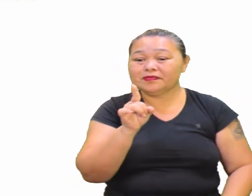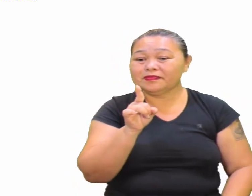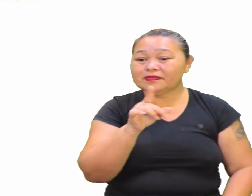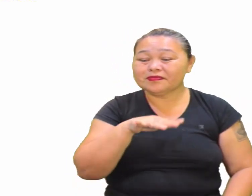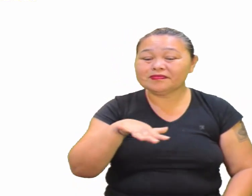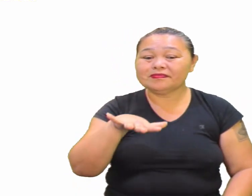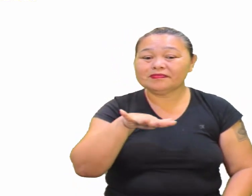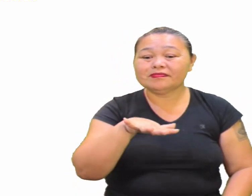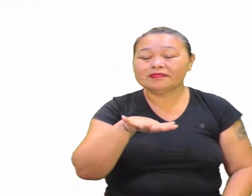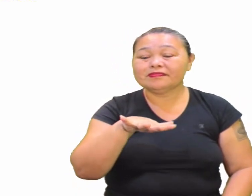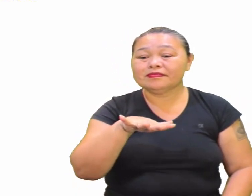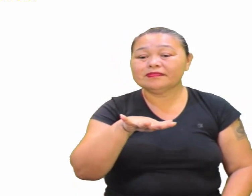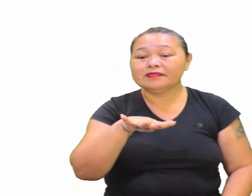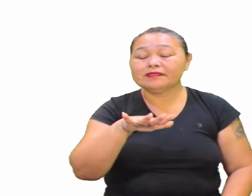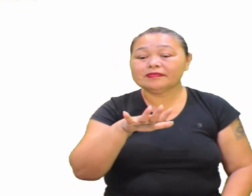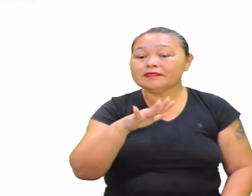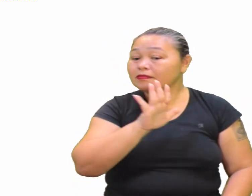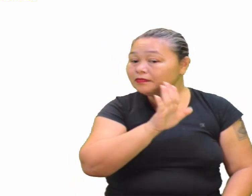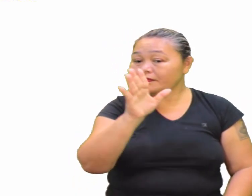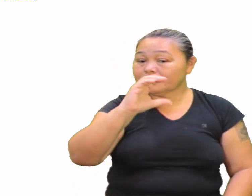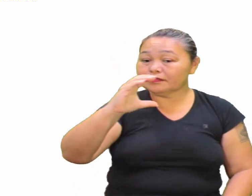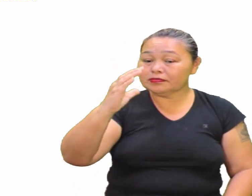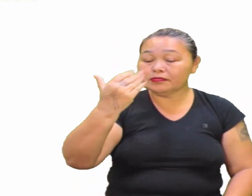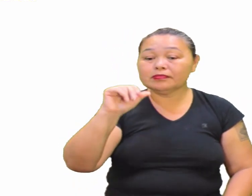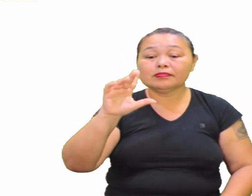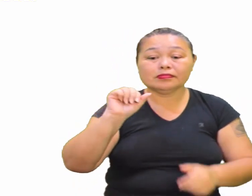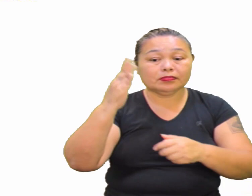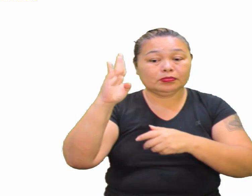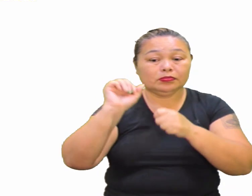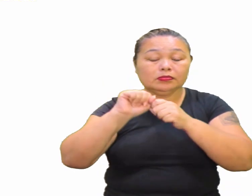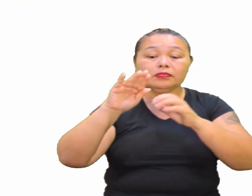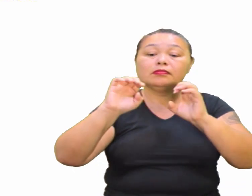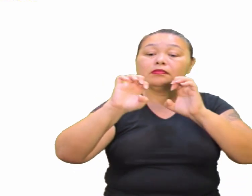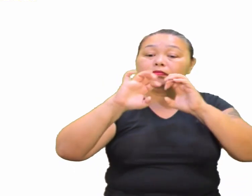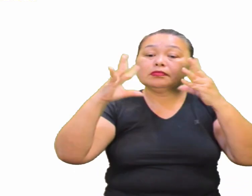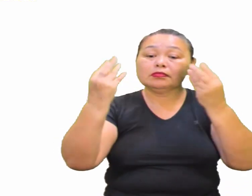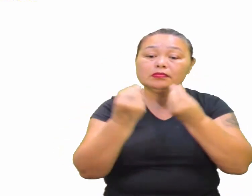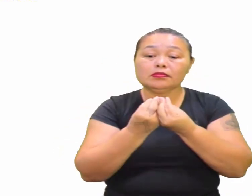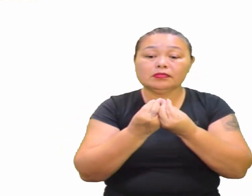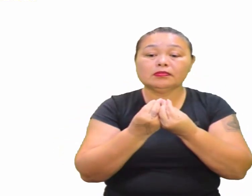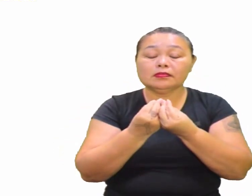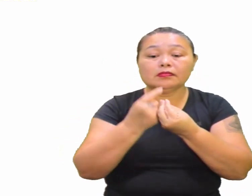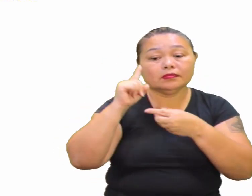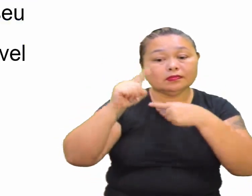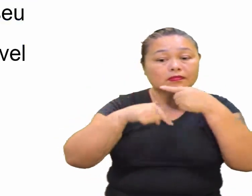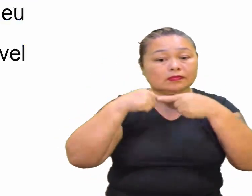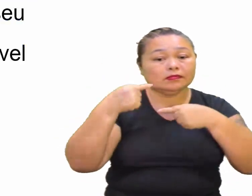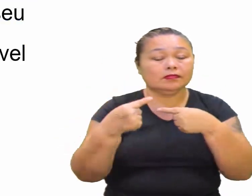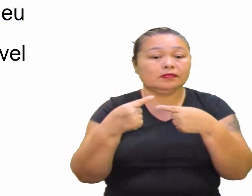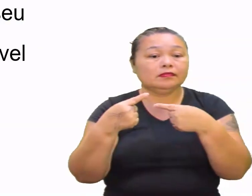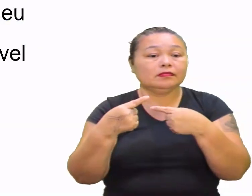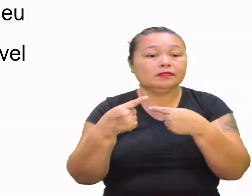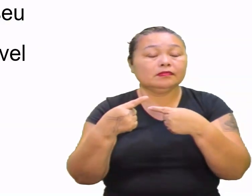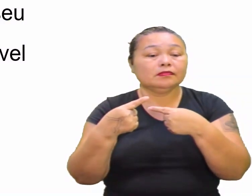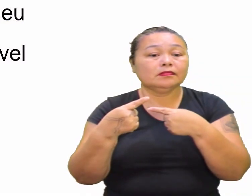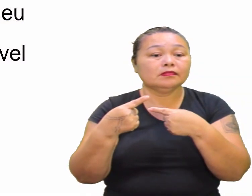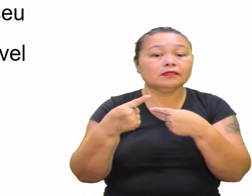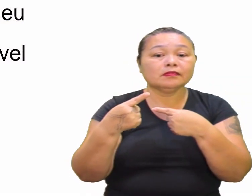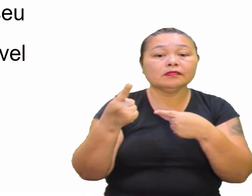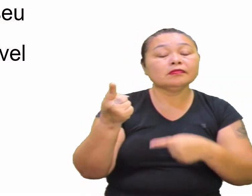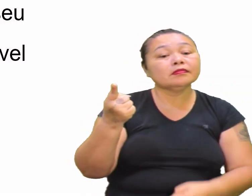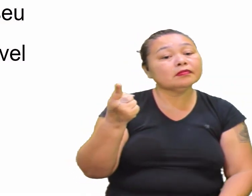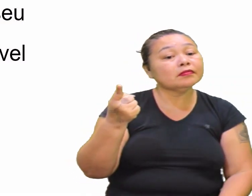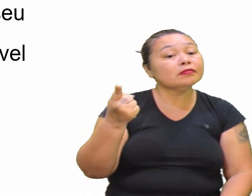dessa parte da ciência, que é a biologia, a ecologia pela fé, viu? É isso mesmo. Então, mais um ponto aqui,